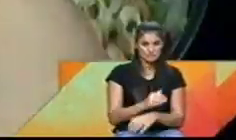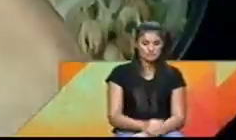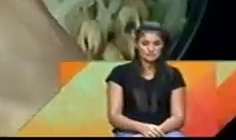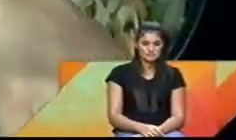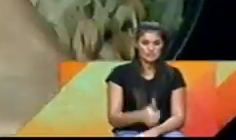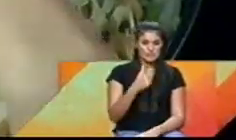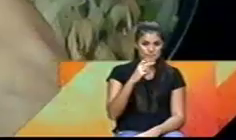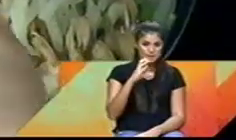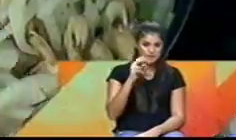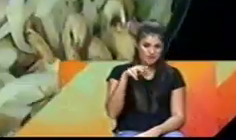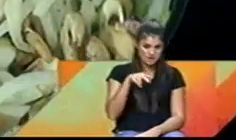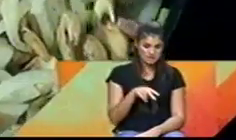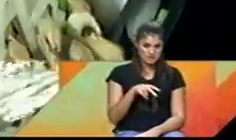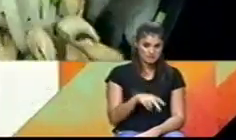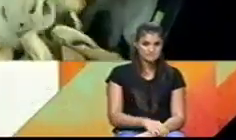bacon